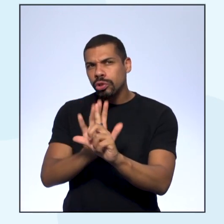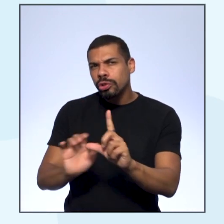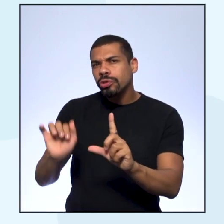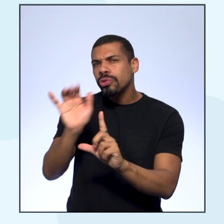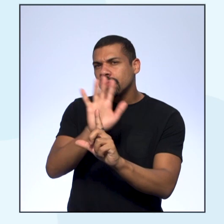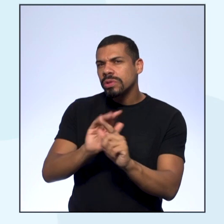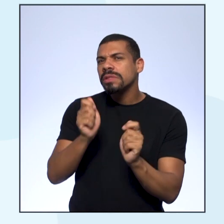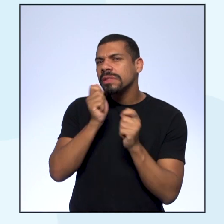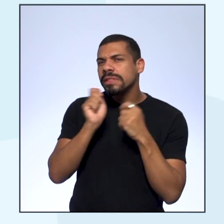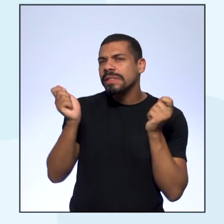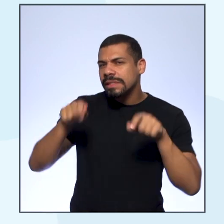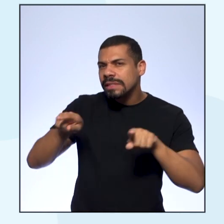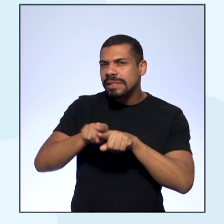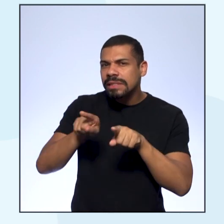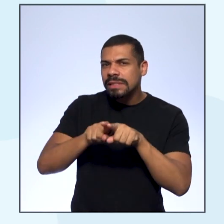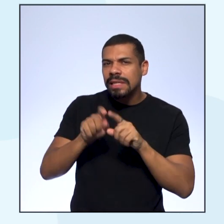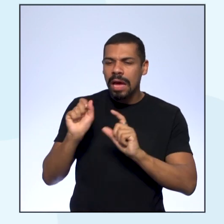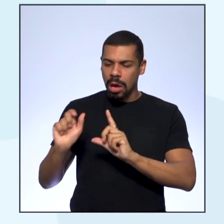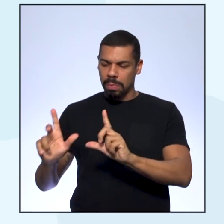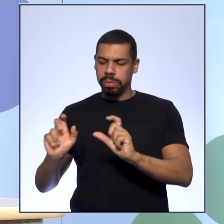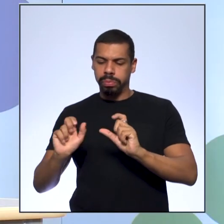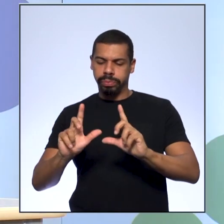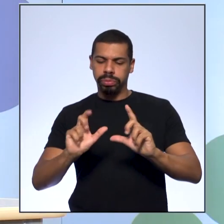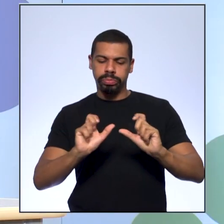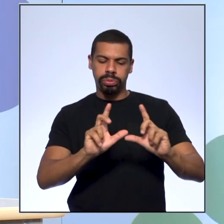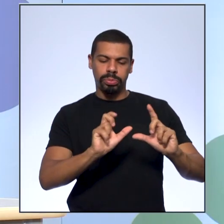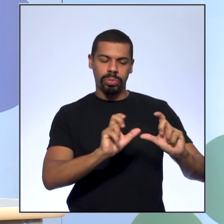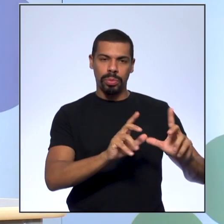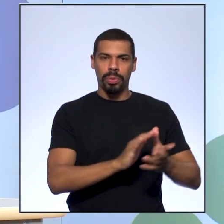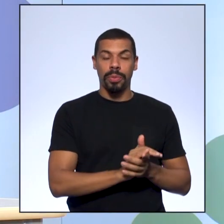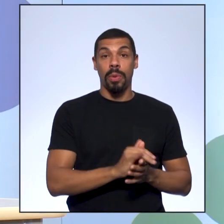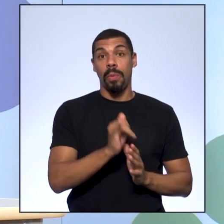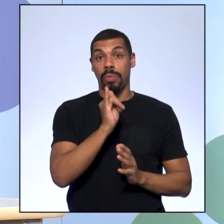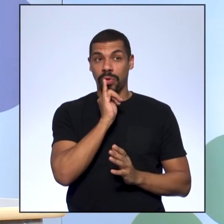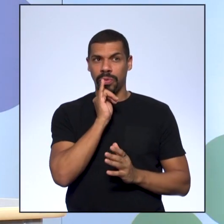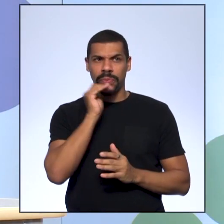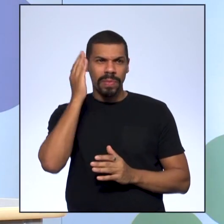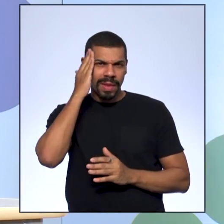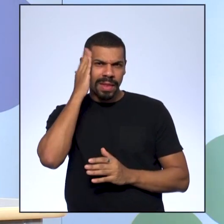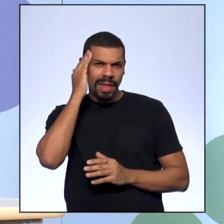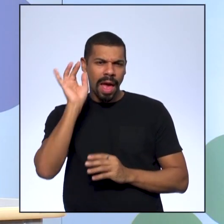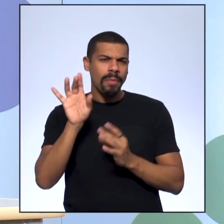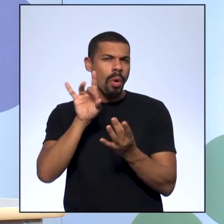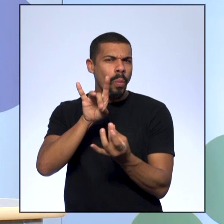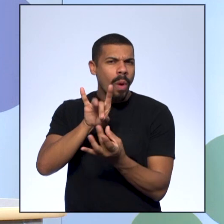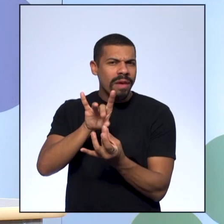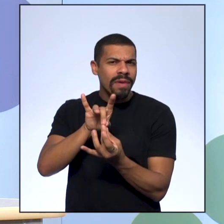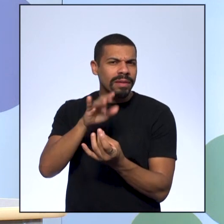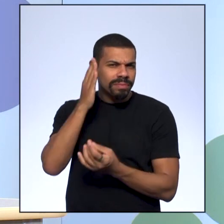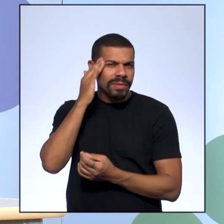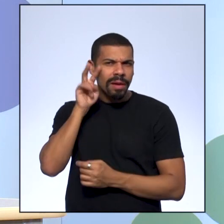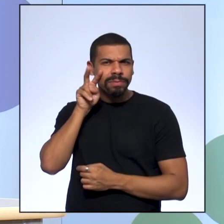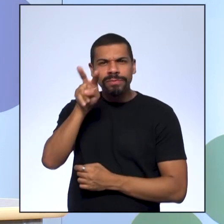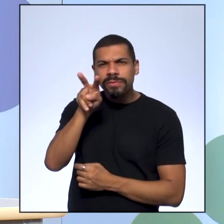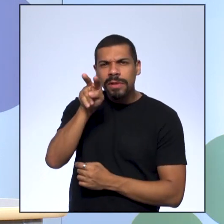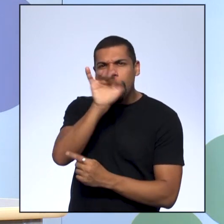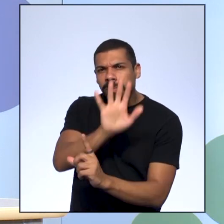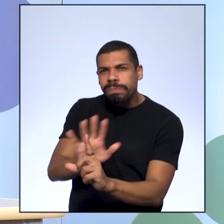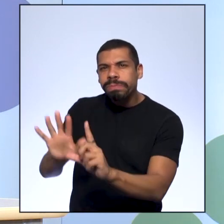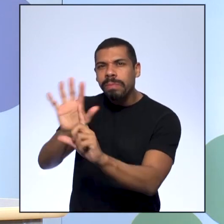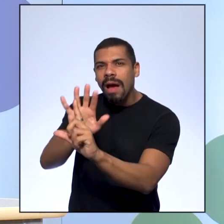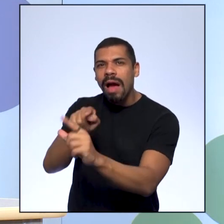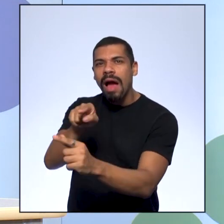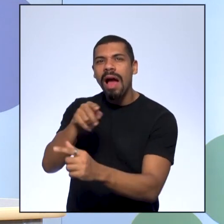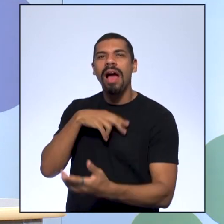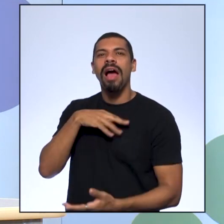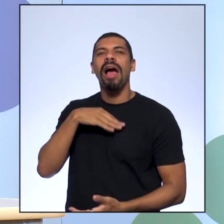que é o logográficos. Por exemplo, aquele sinal do Wi-Fi, né? Só de você ver o sinal do Wi-Fi, você já sabe que ali tem Wi-Fi,